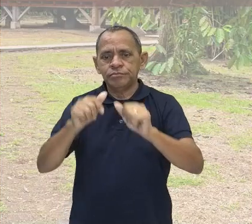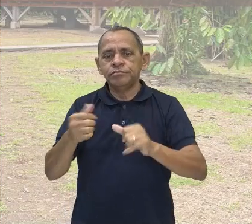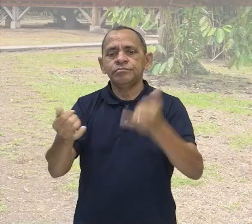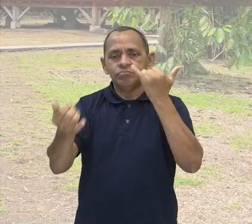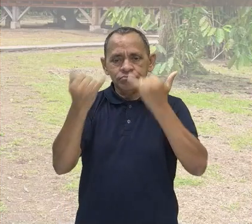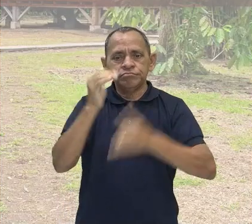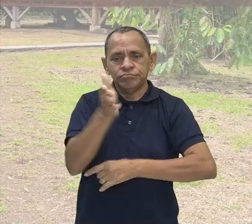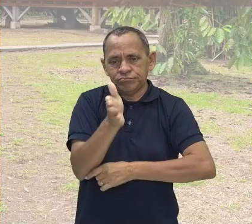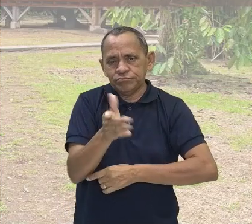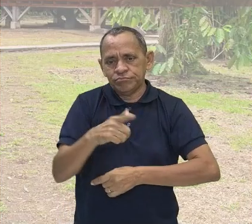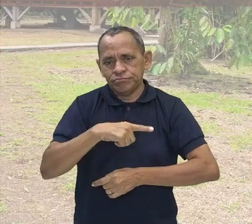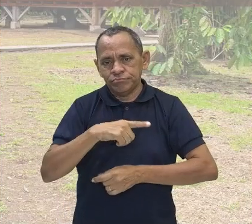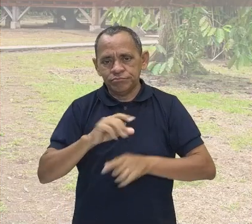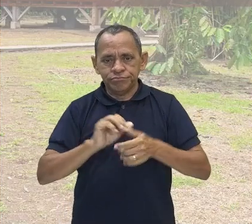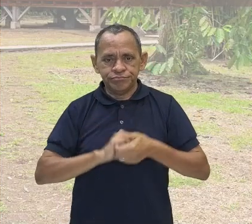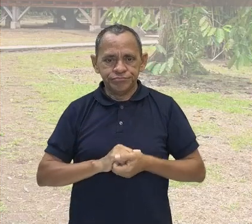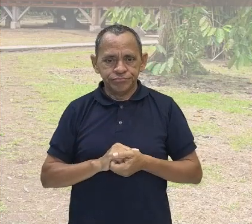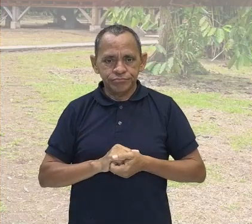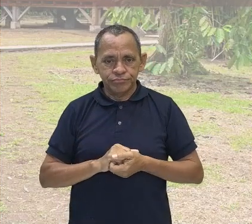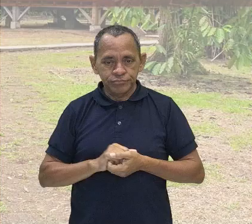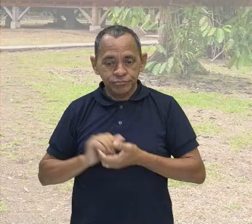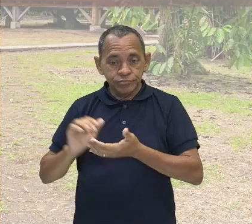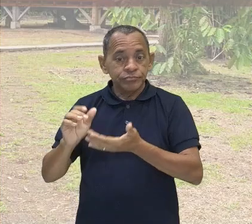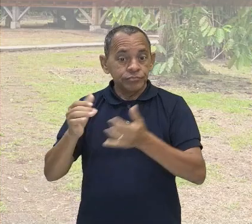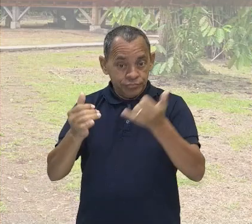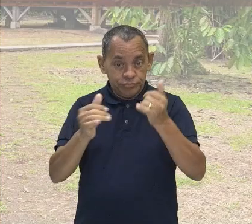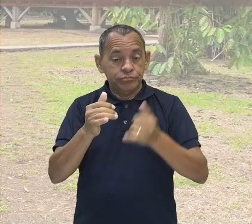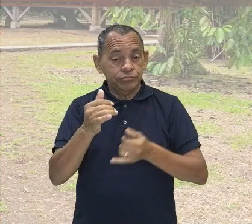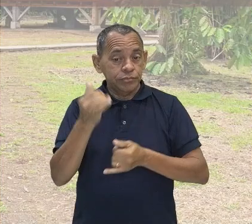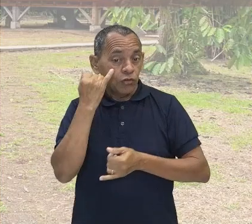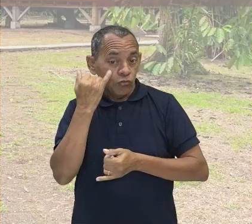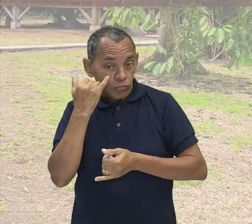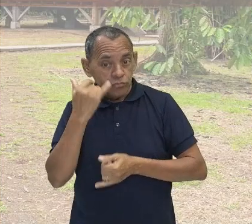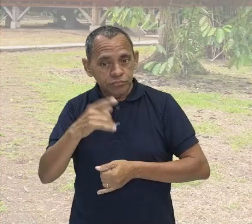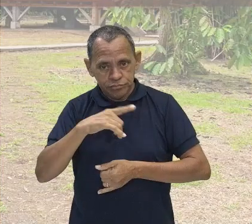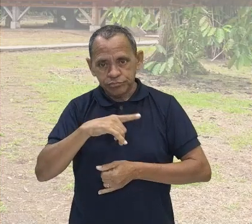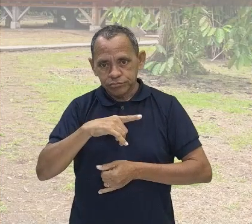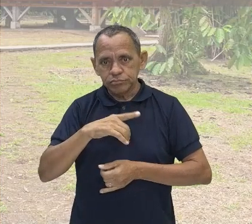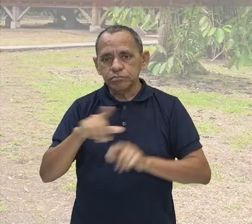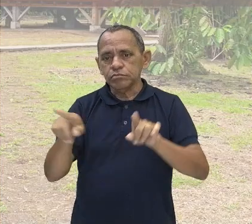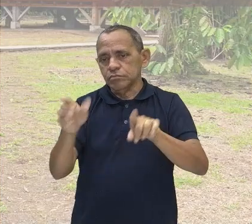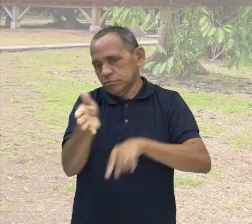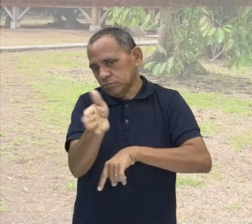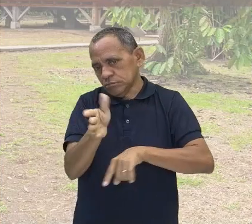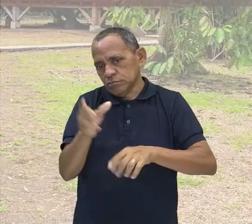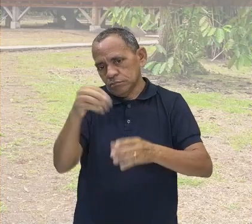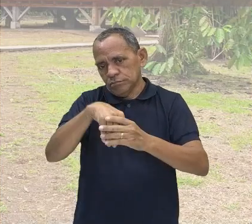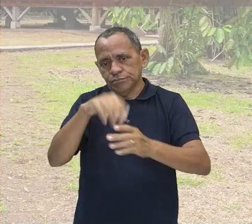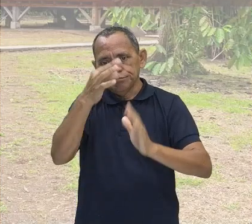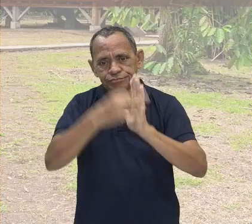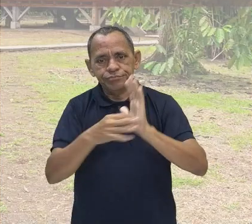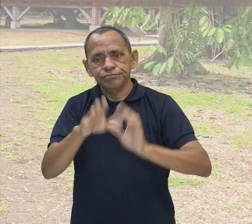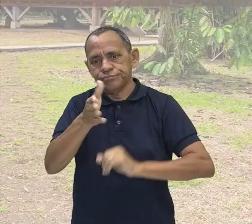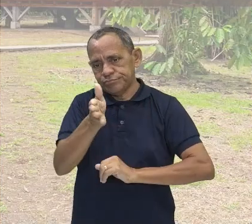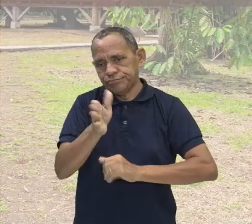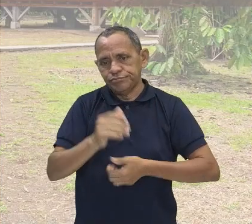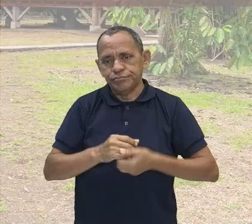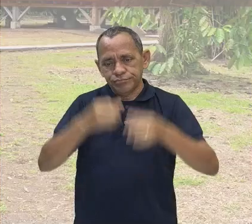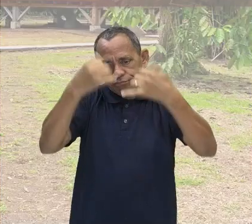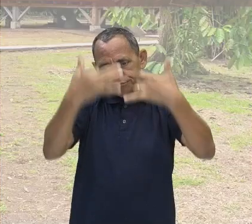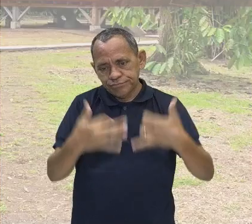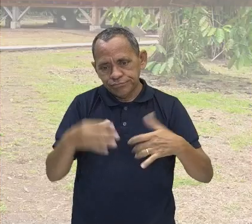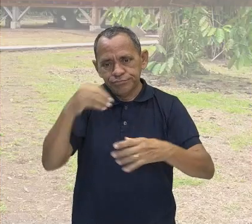estão retiradas, inclusive, direto do texto, porque eu consigo retirar elas diretamente do texto, já que elas estão marcadas na superfície